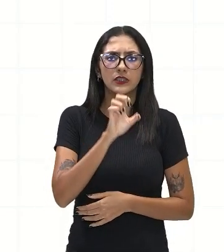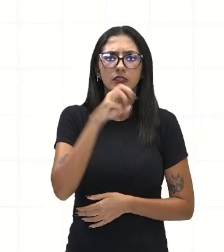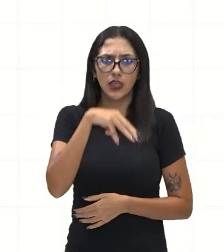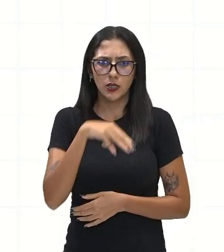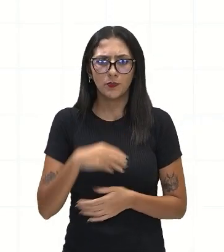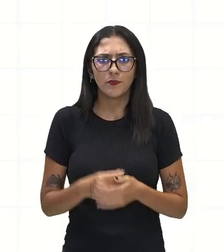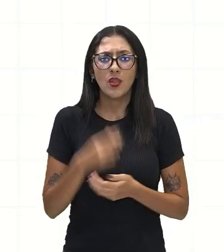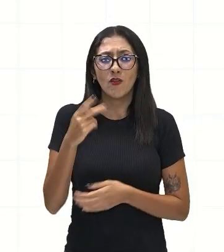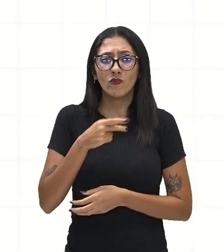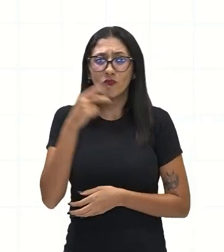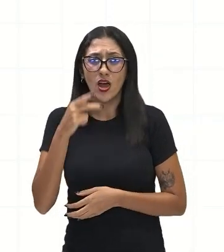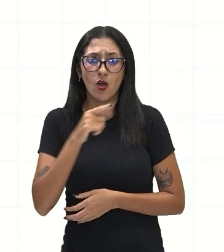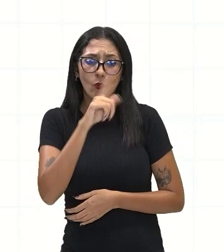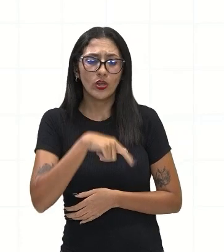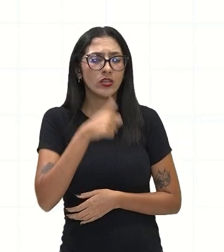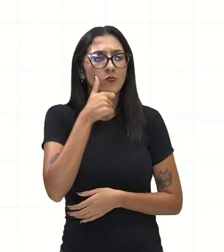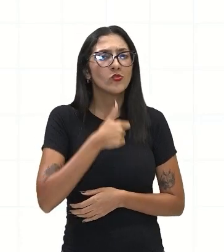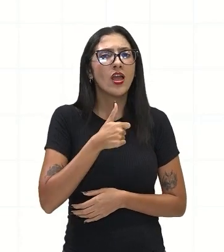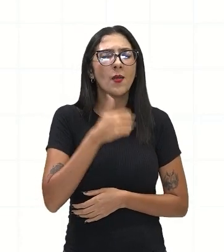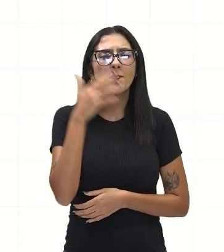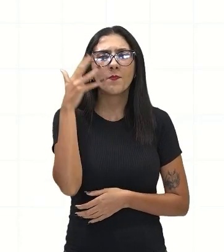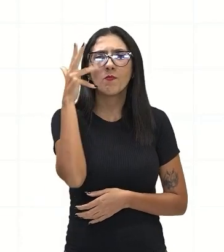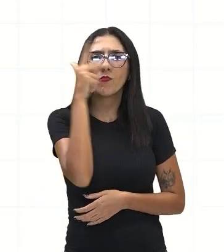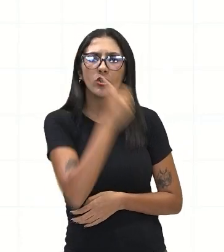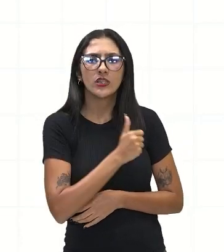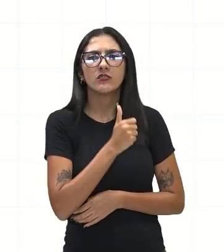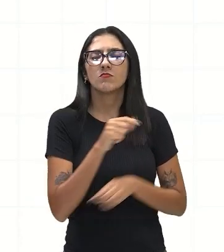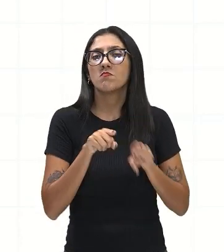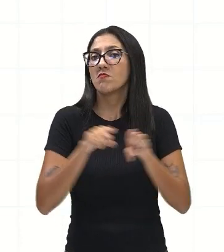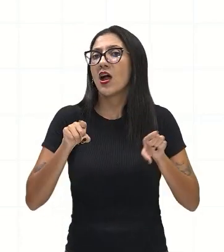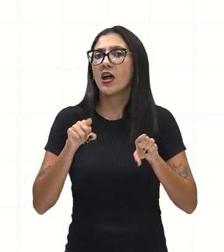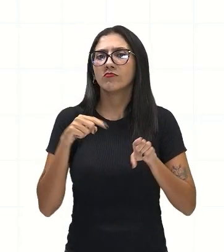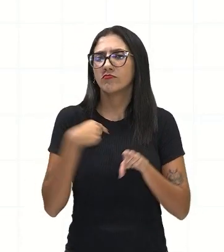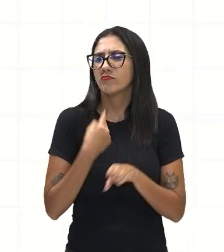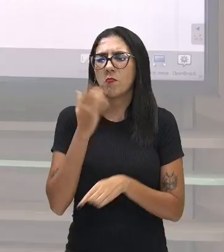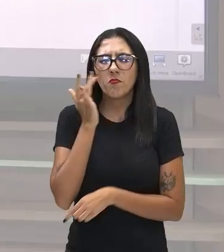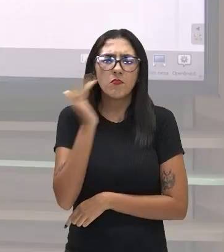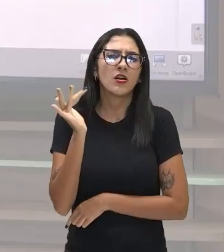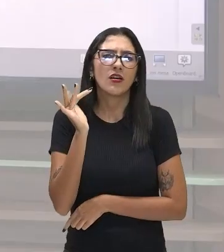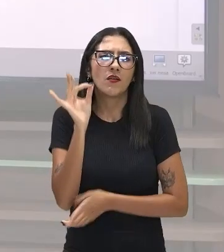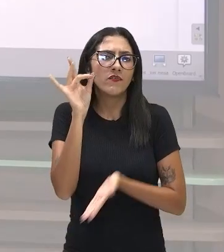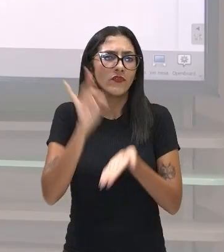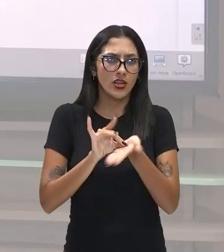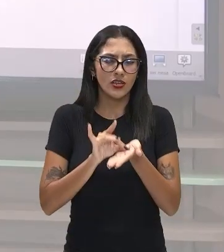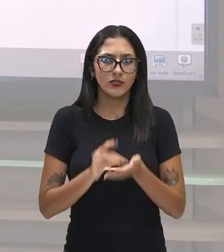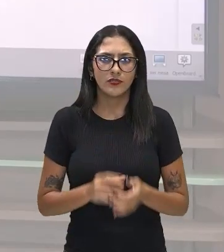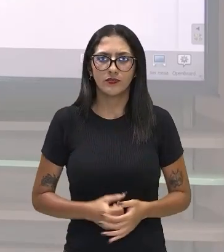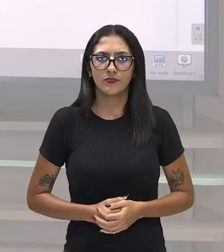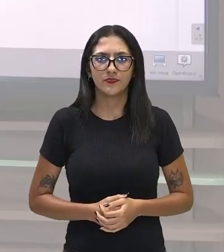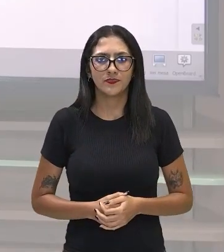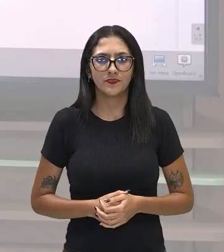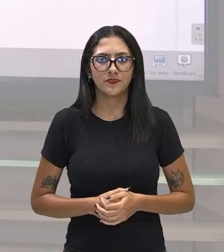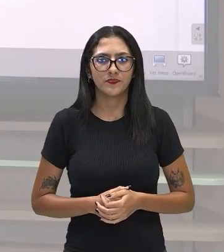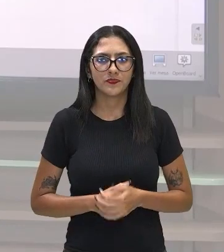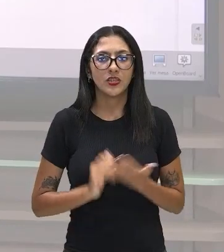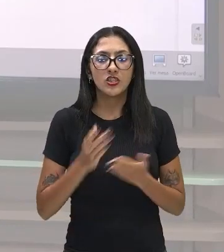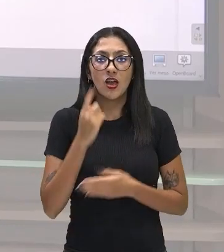bem difícil de se saber se é verdade. Olha, já dá para saber que isso aí se constitui